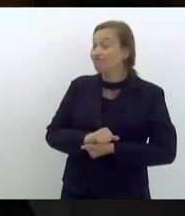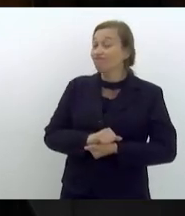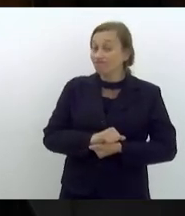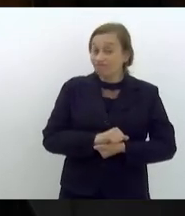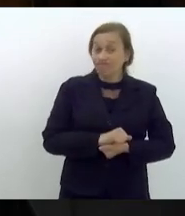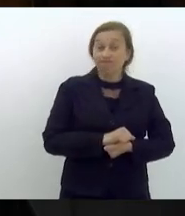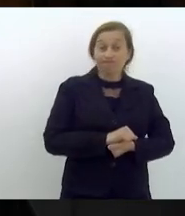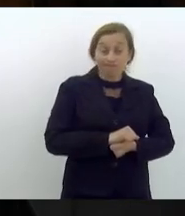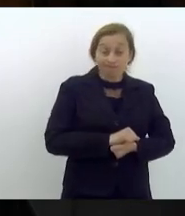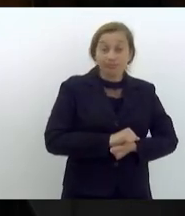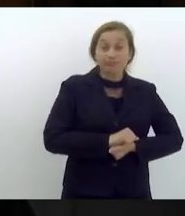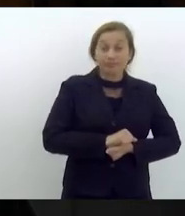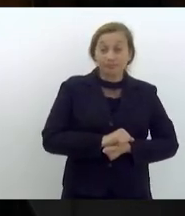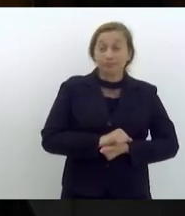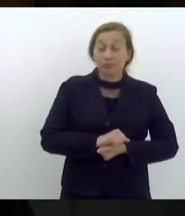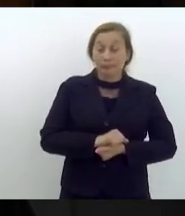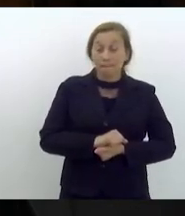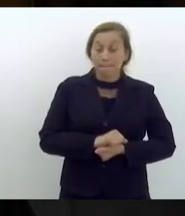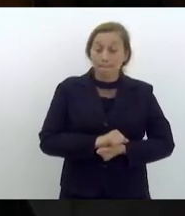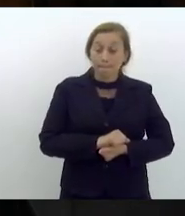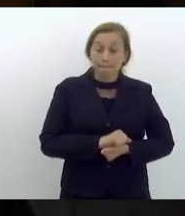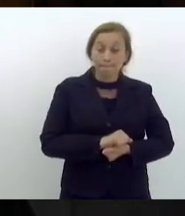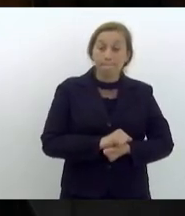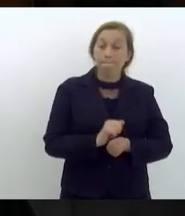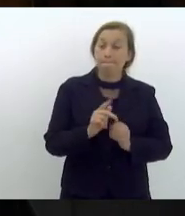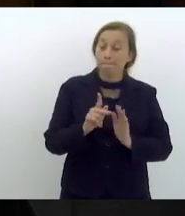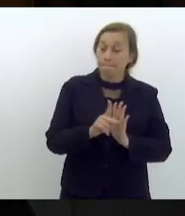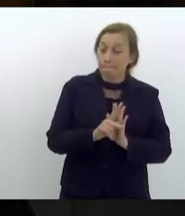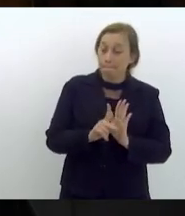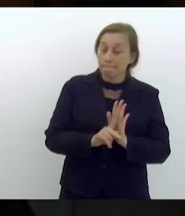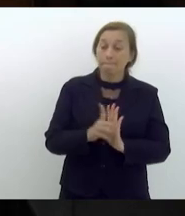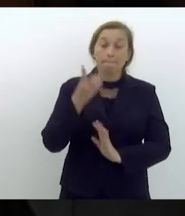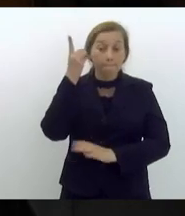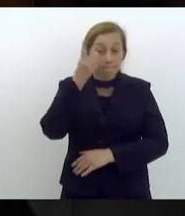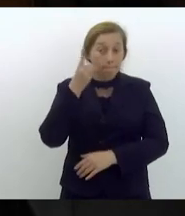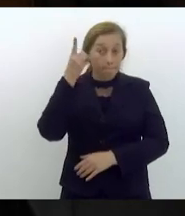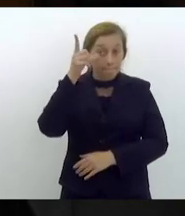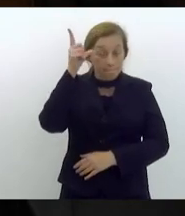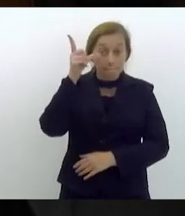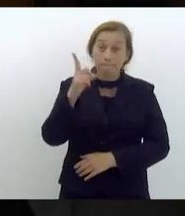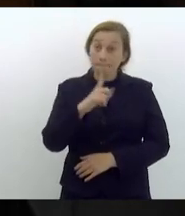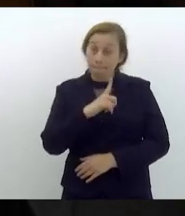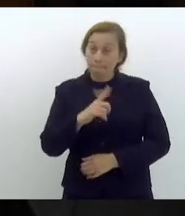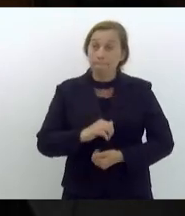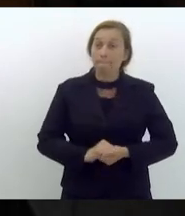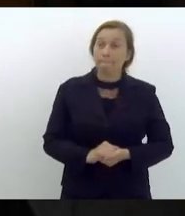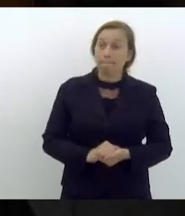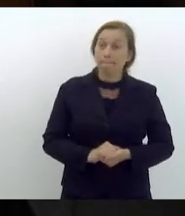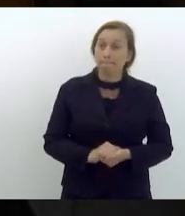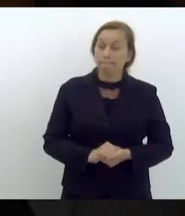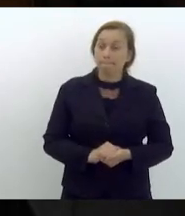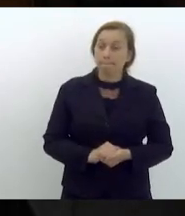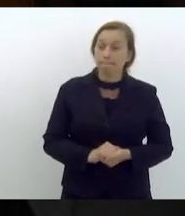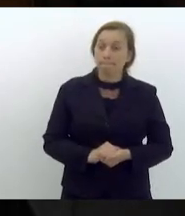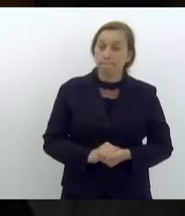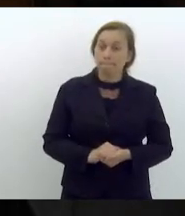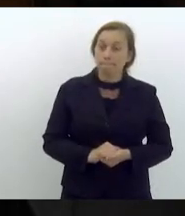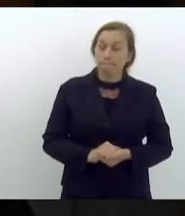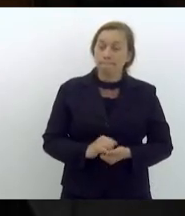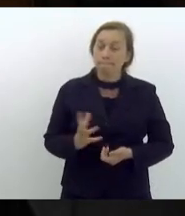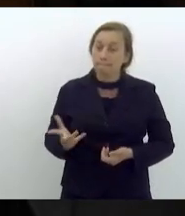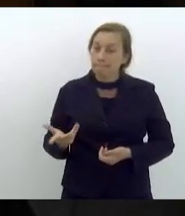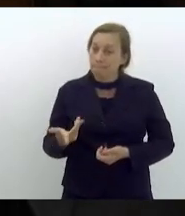mazelas do mundo projeto a deputada Lucinha tem altíssima